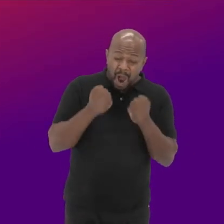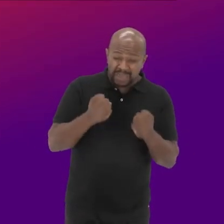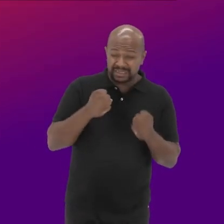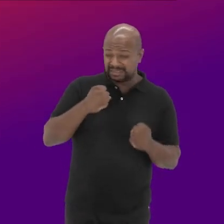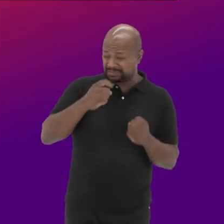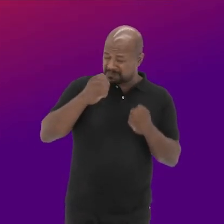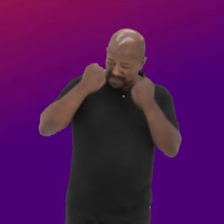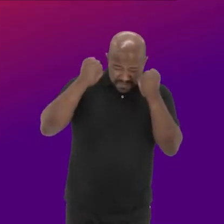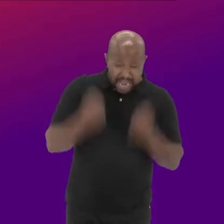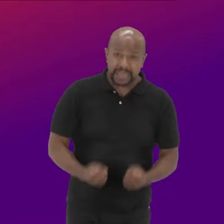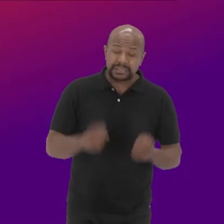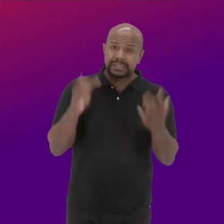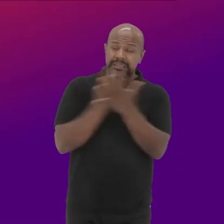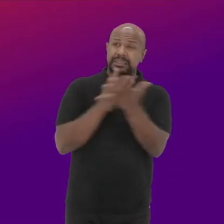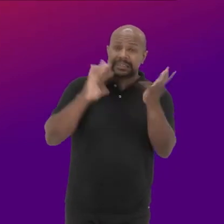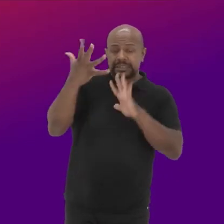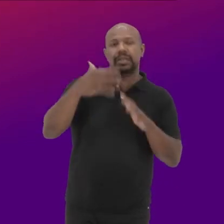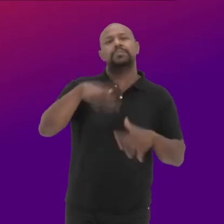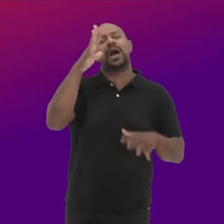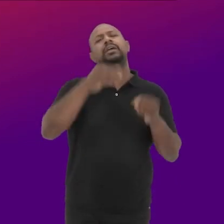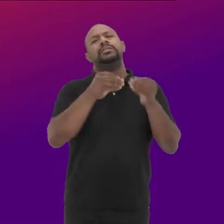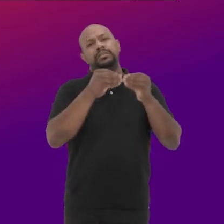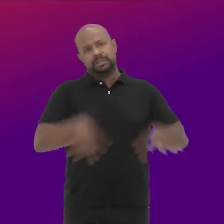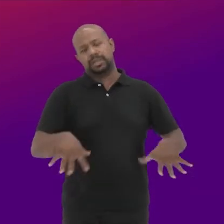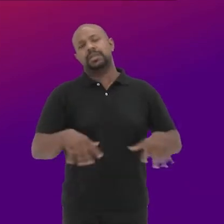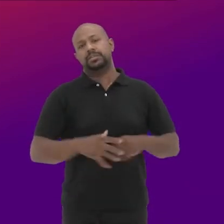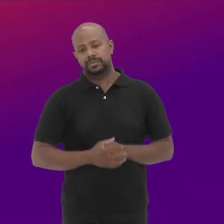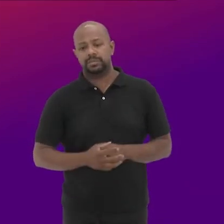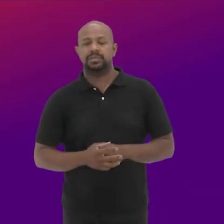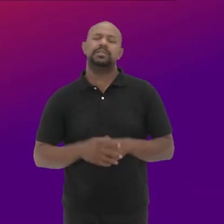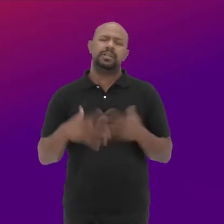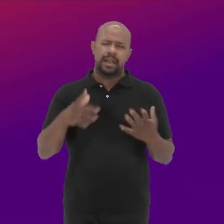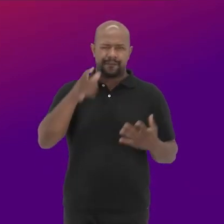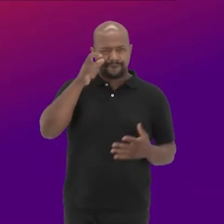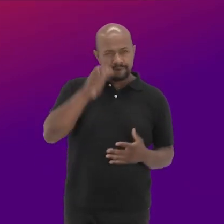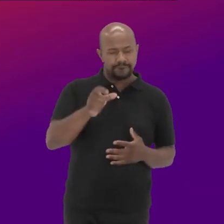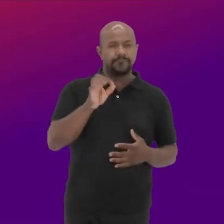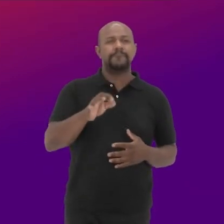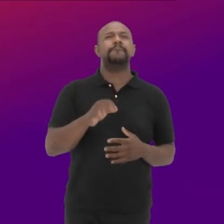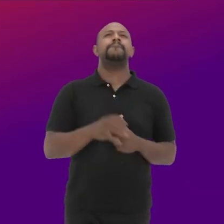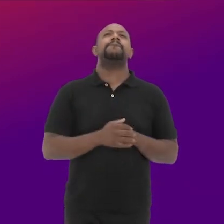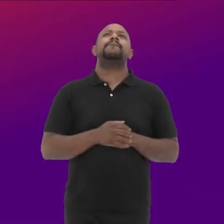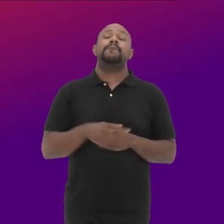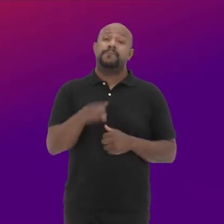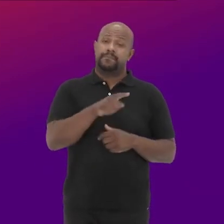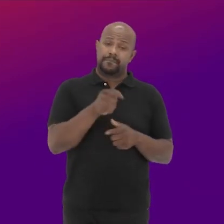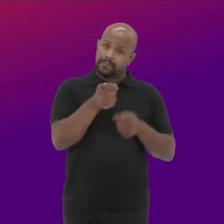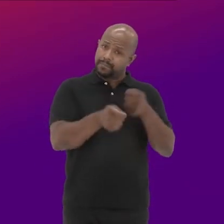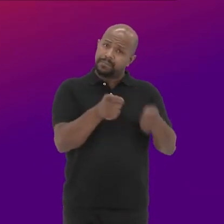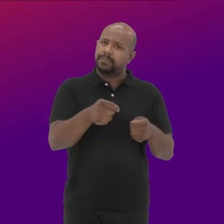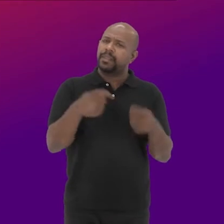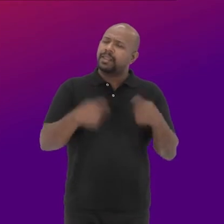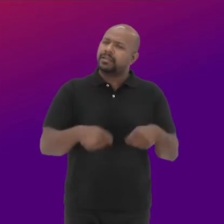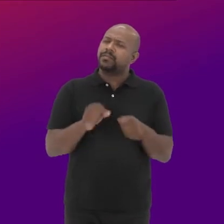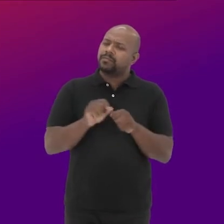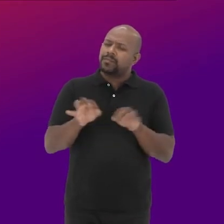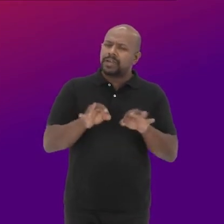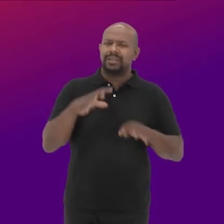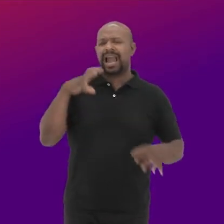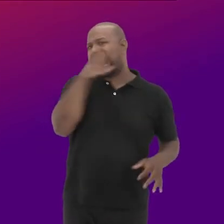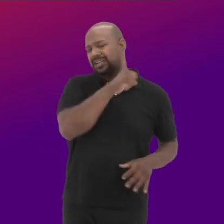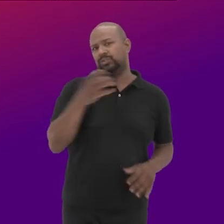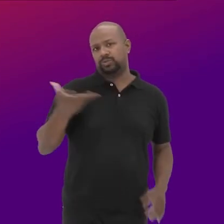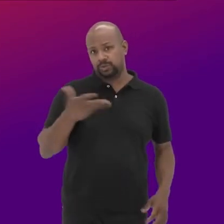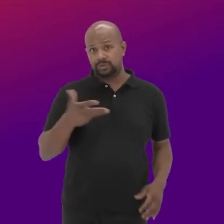forte for esse evento natural, mais danos ele causará. E a intenção é que os pagamentos sejam feitos de uma forma